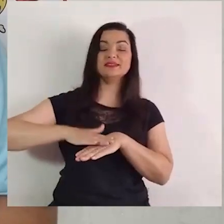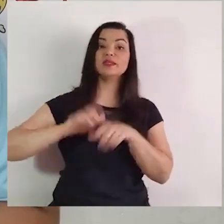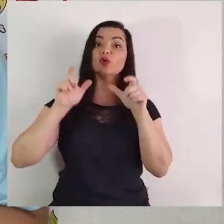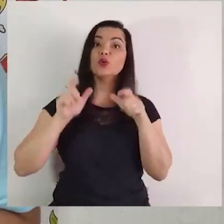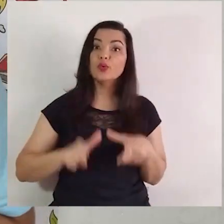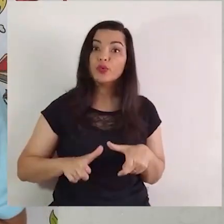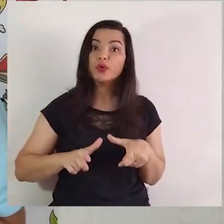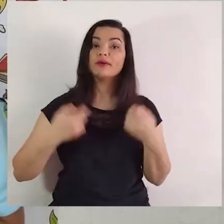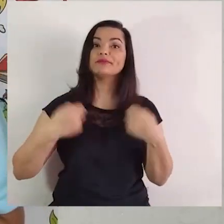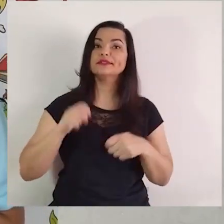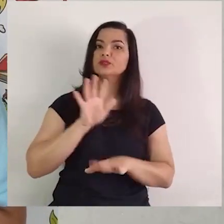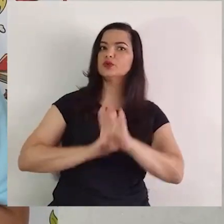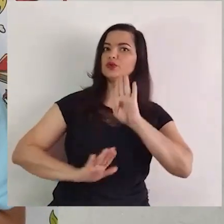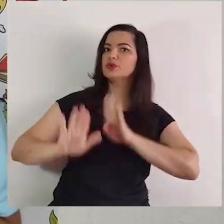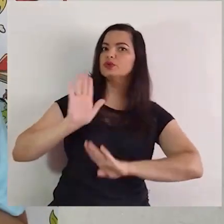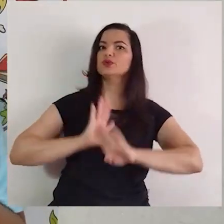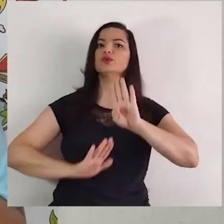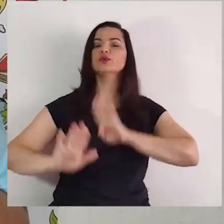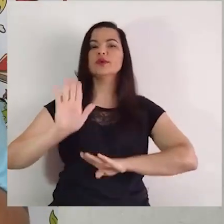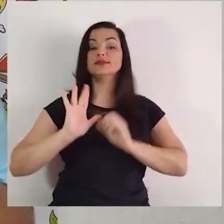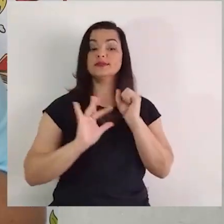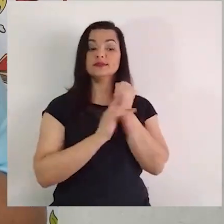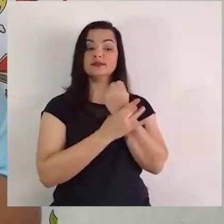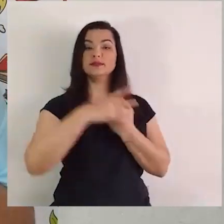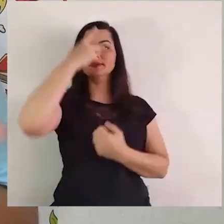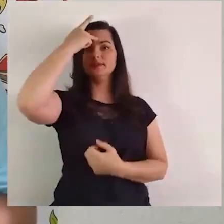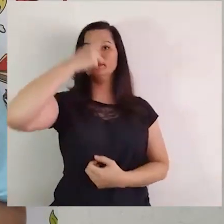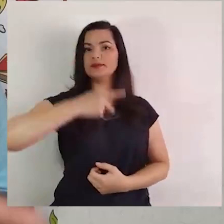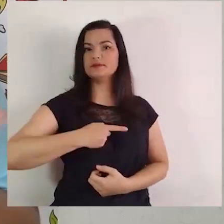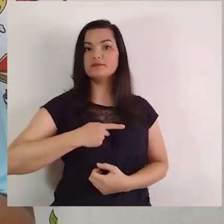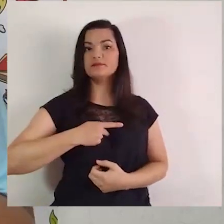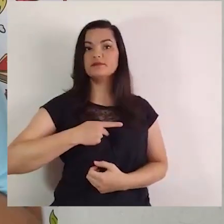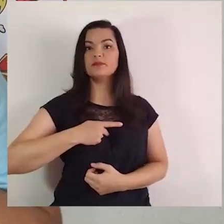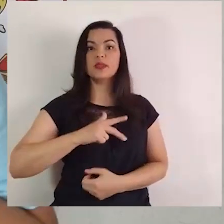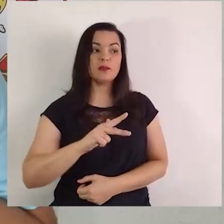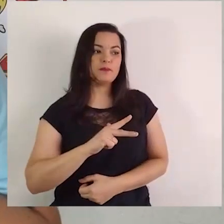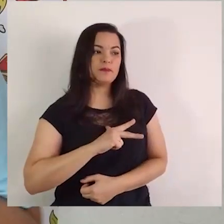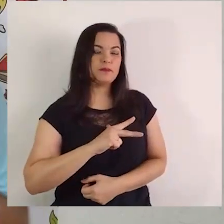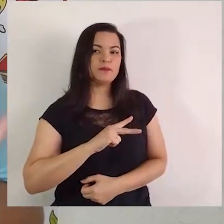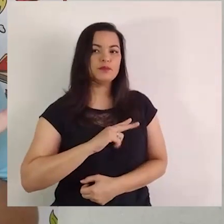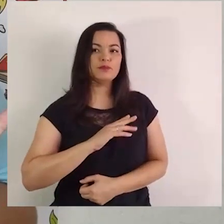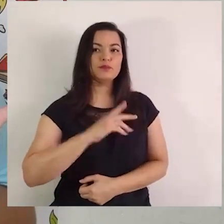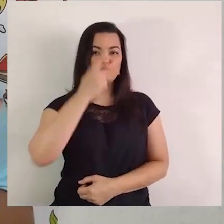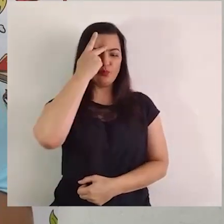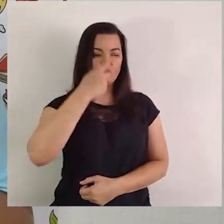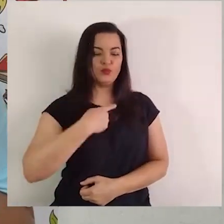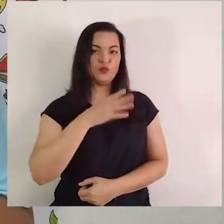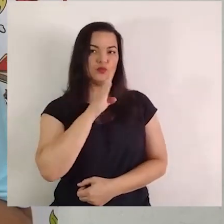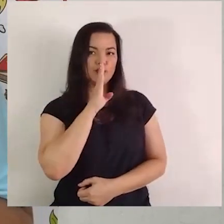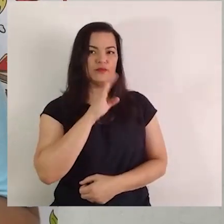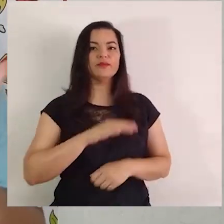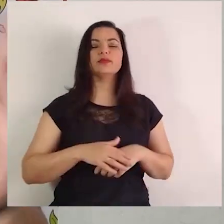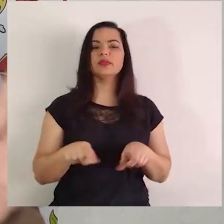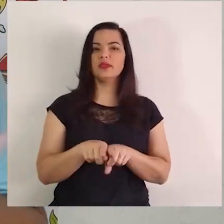nós precisamos ter muito cuidado com a nossa segurança, com a nossa privacidade. Então, vamos falar sobre